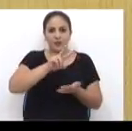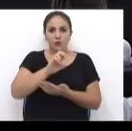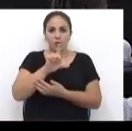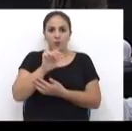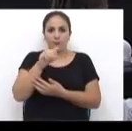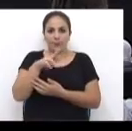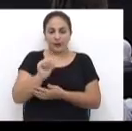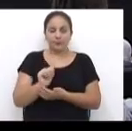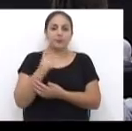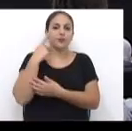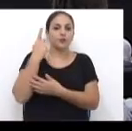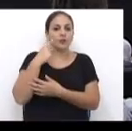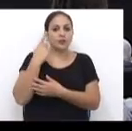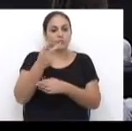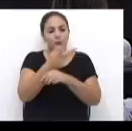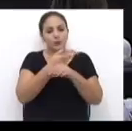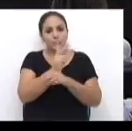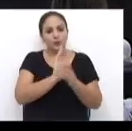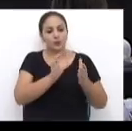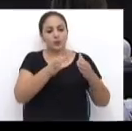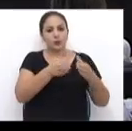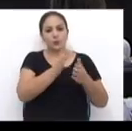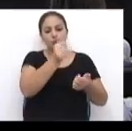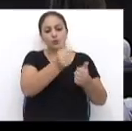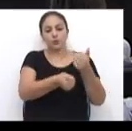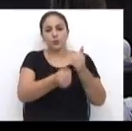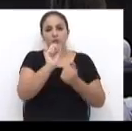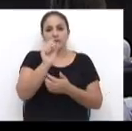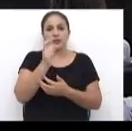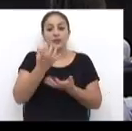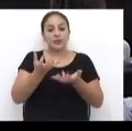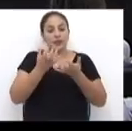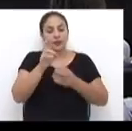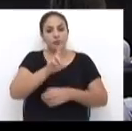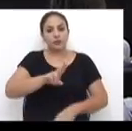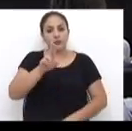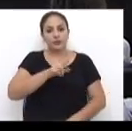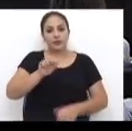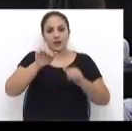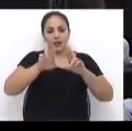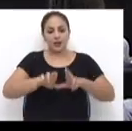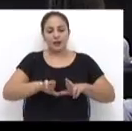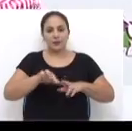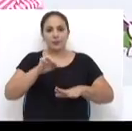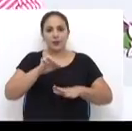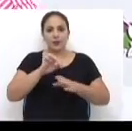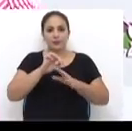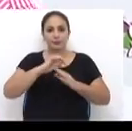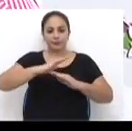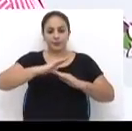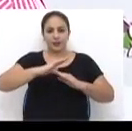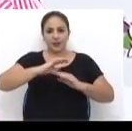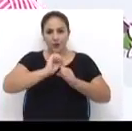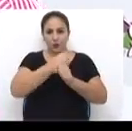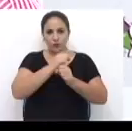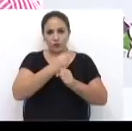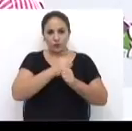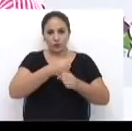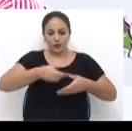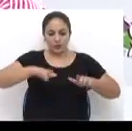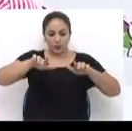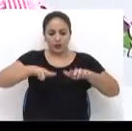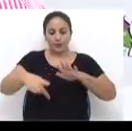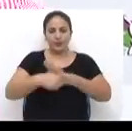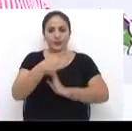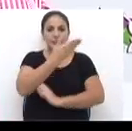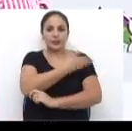Salton. Os vereadores têm sido procurados por grupos de esportes que desejam utilizar a área para construir pistas para